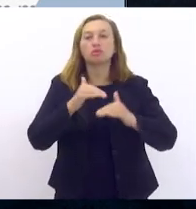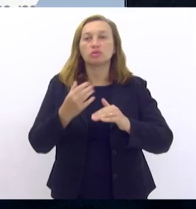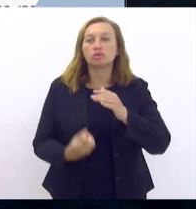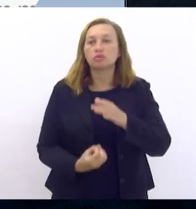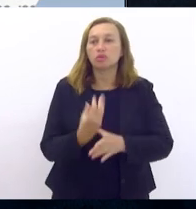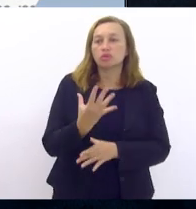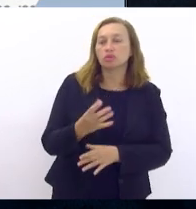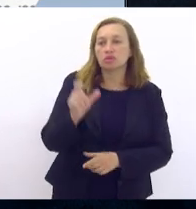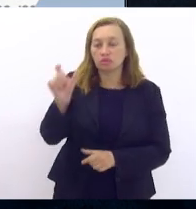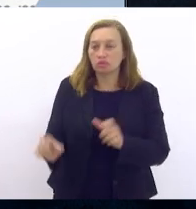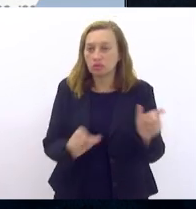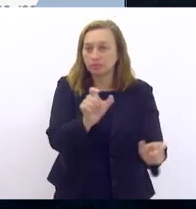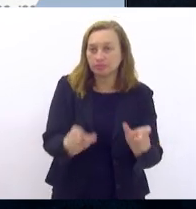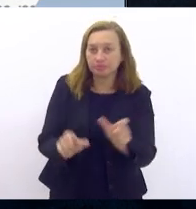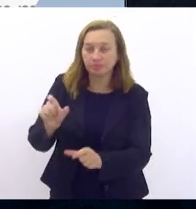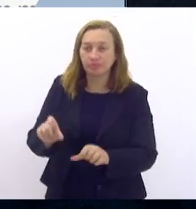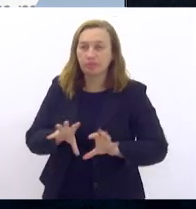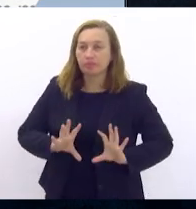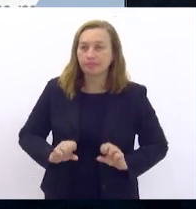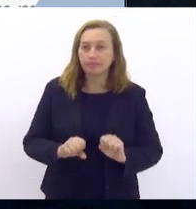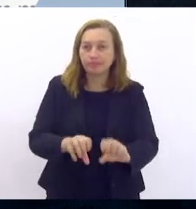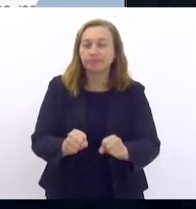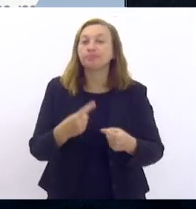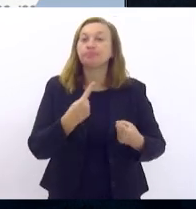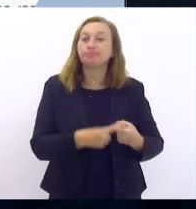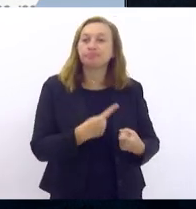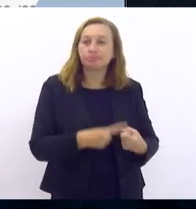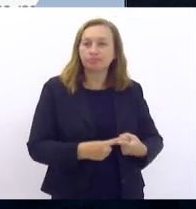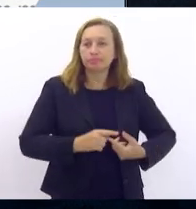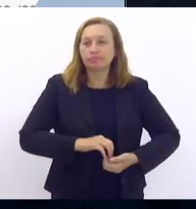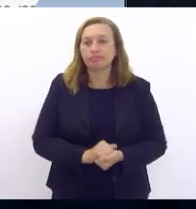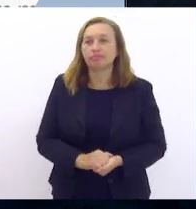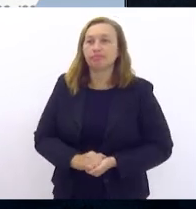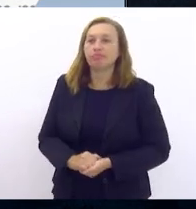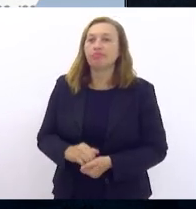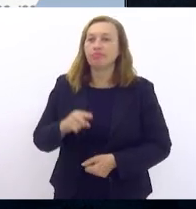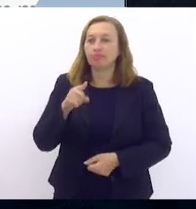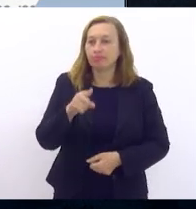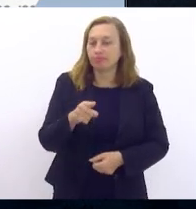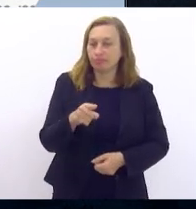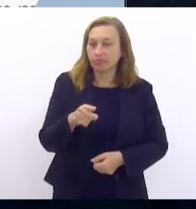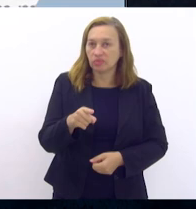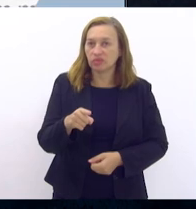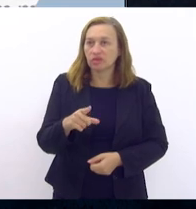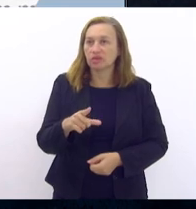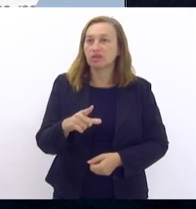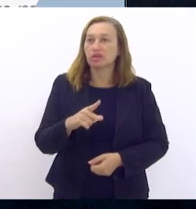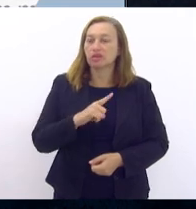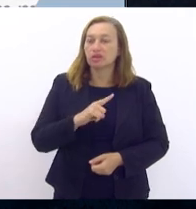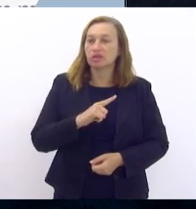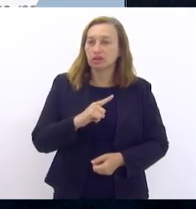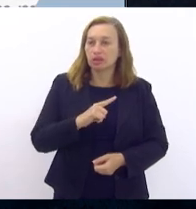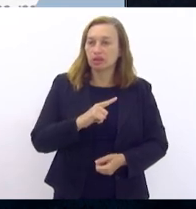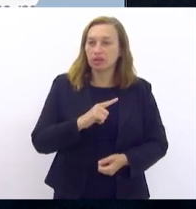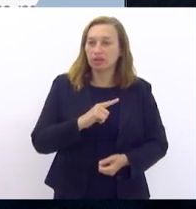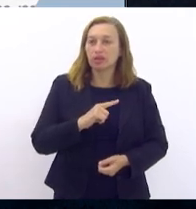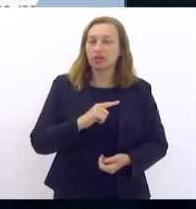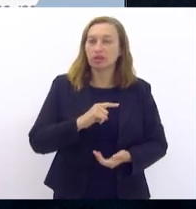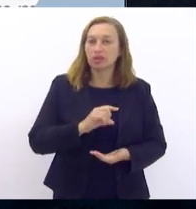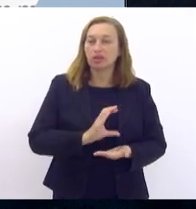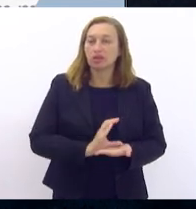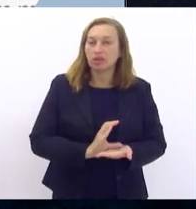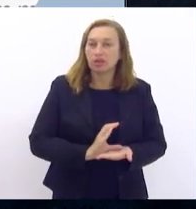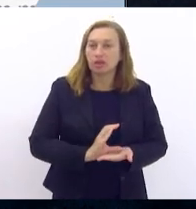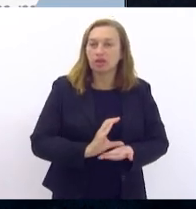catadoras Exatamente porque o fato de você injetar um recurso sem realmente